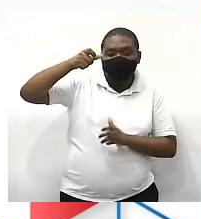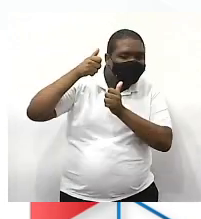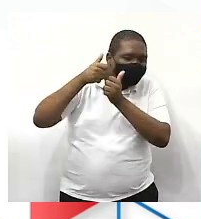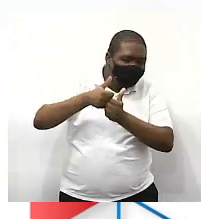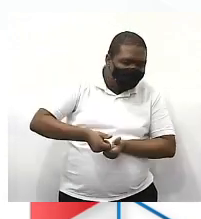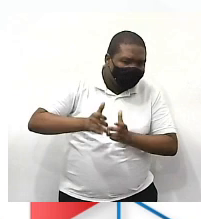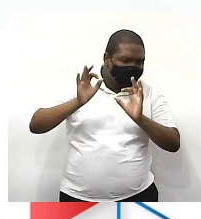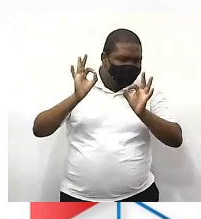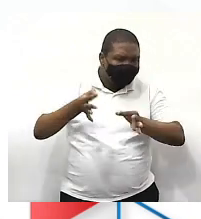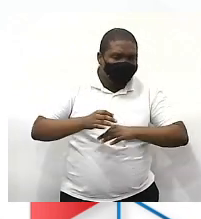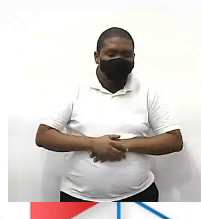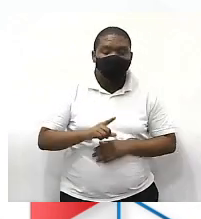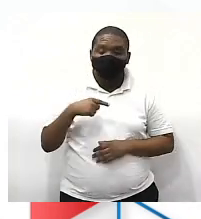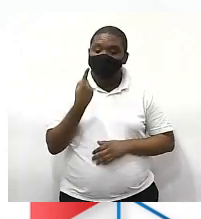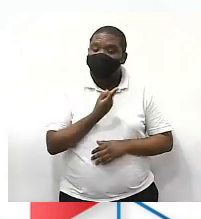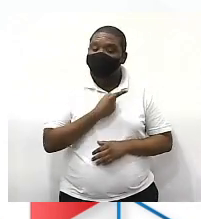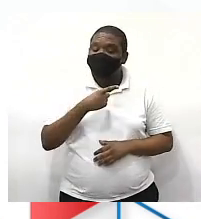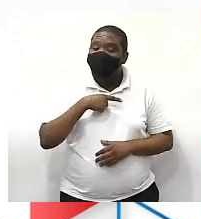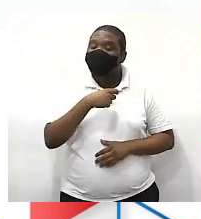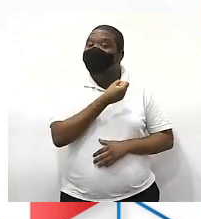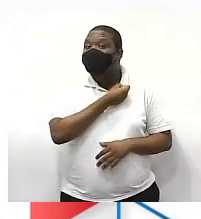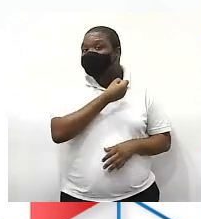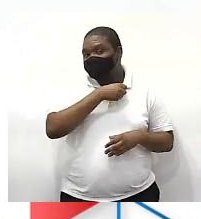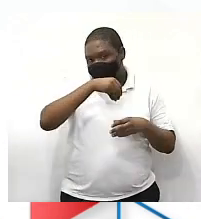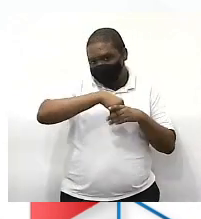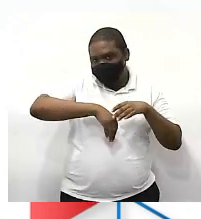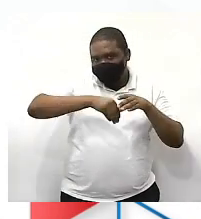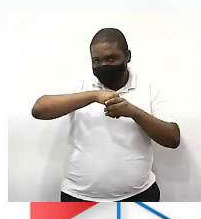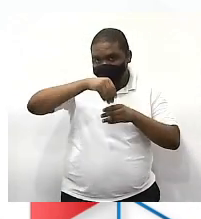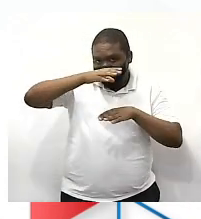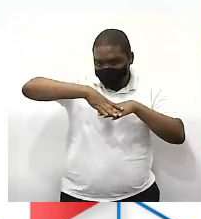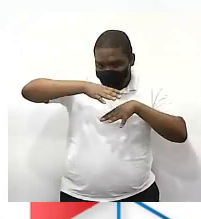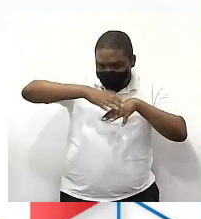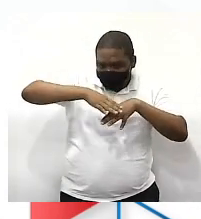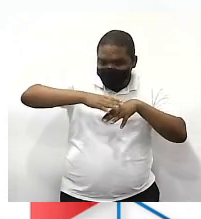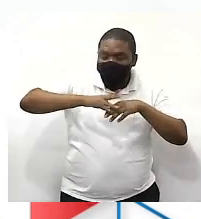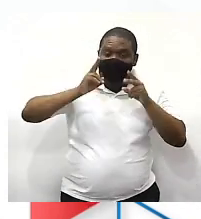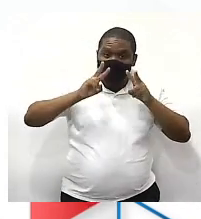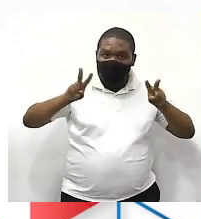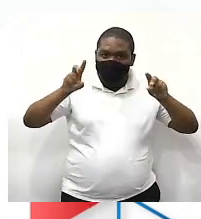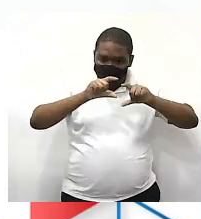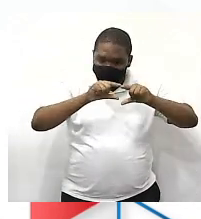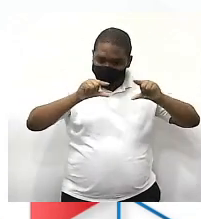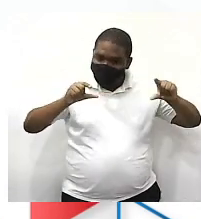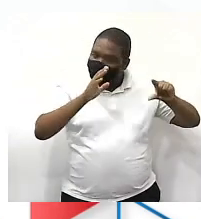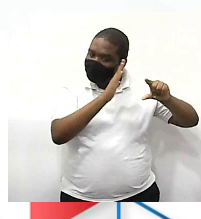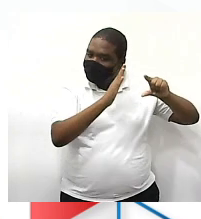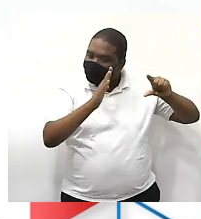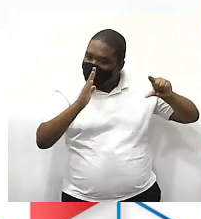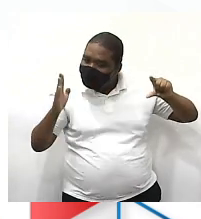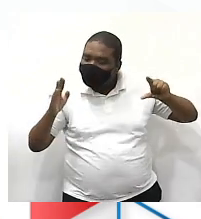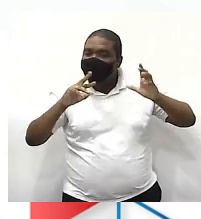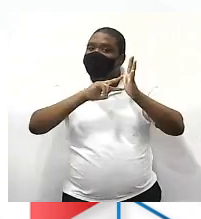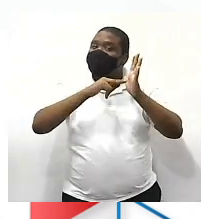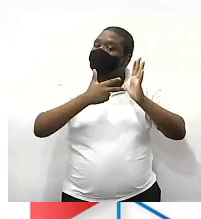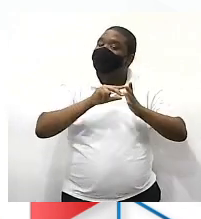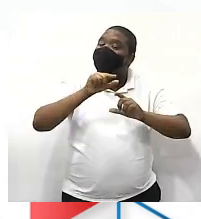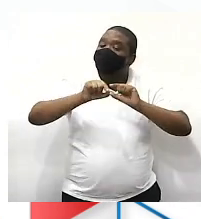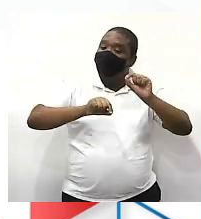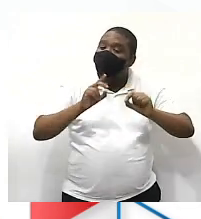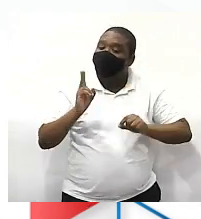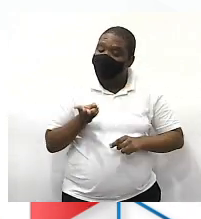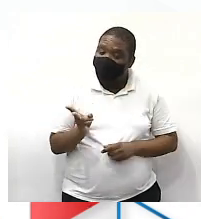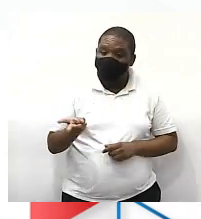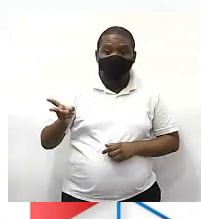acompanhem. Quando a gente tem uma reta numérica em matemática, essa imagem aí da seta, ela significa que a seta